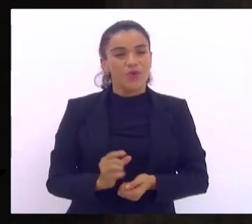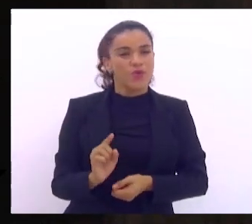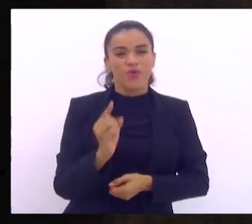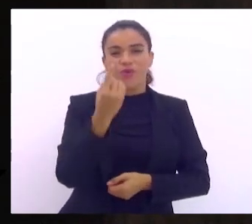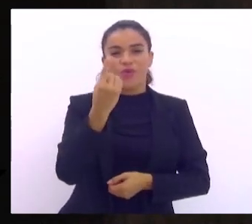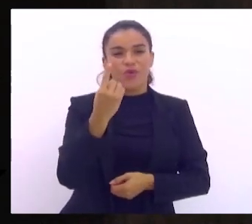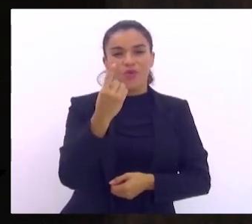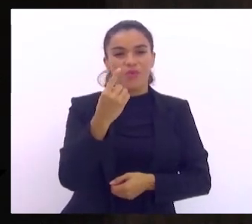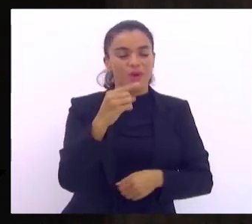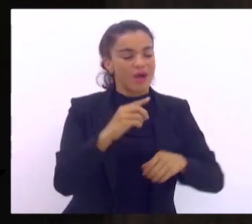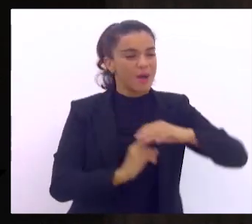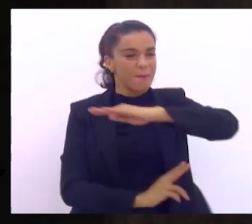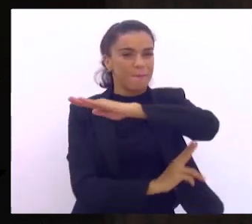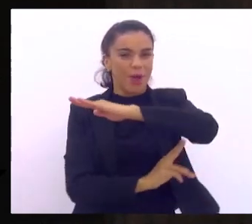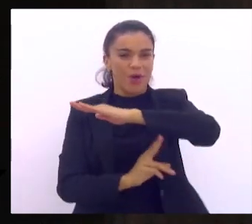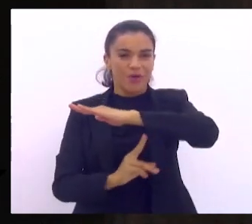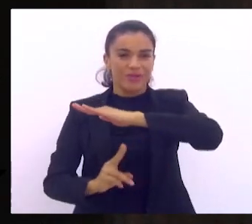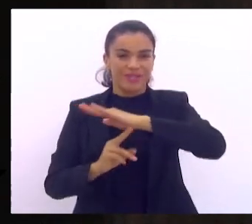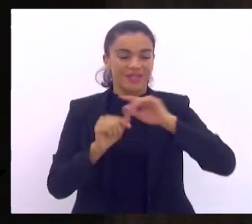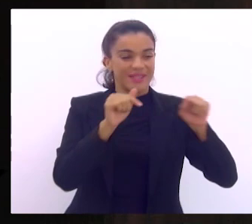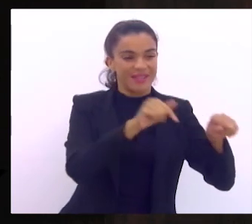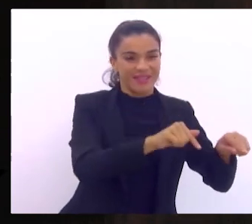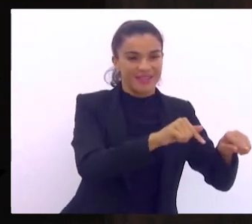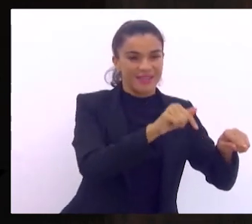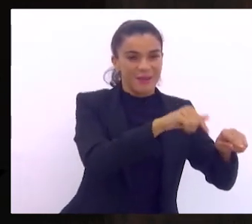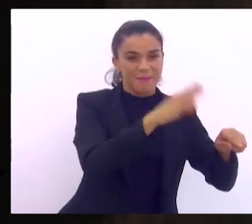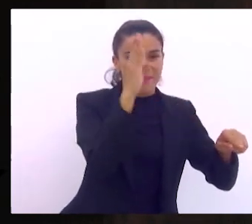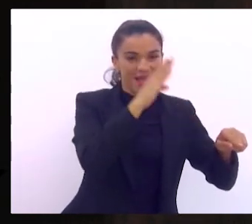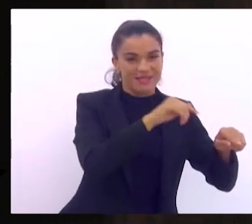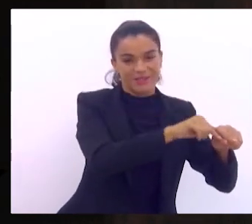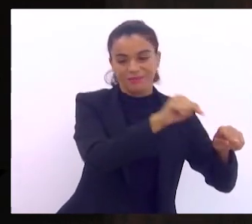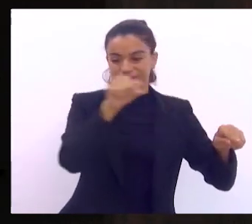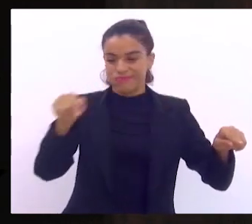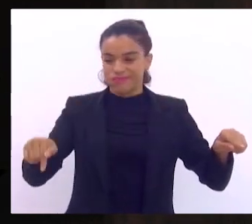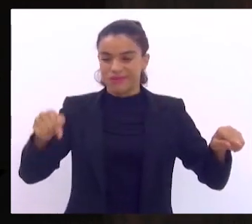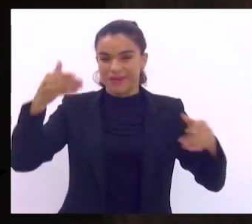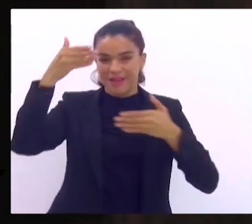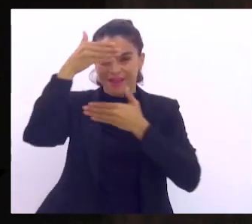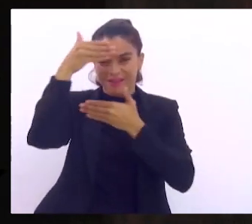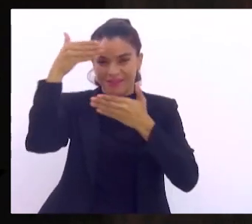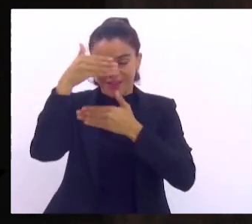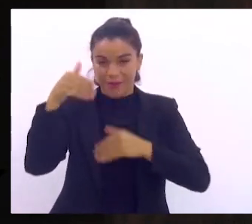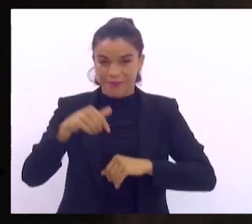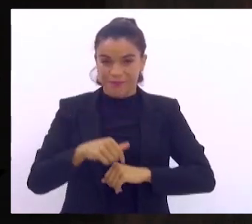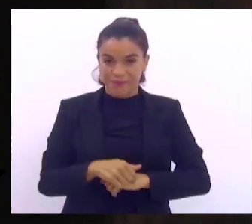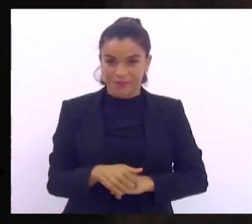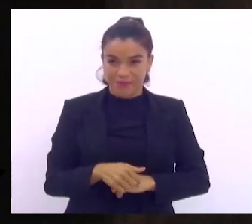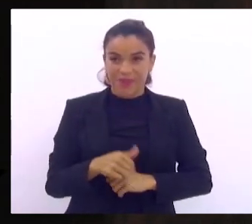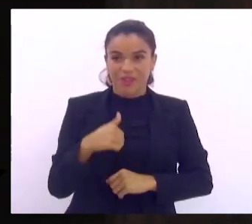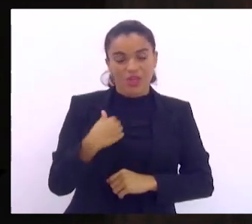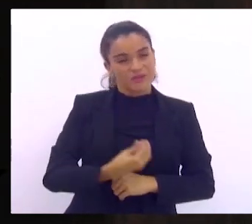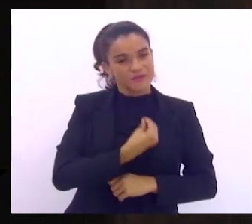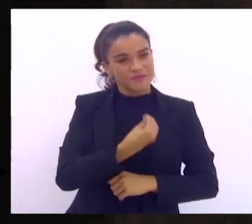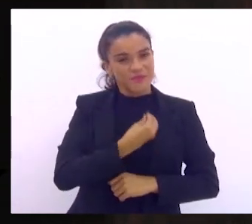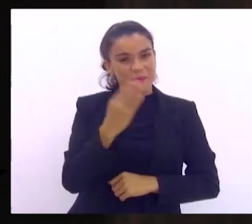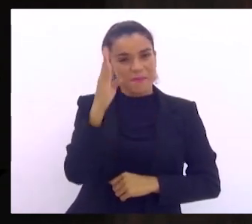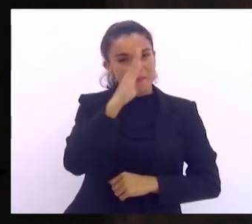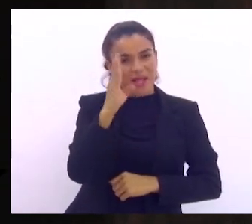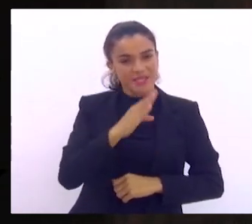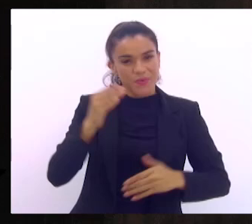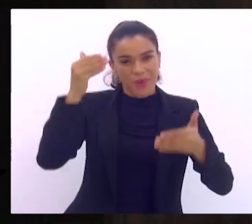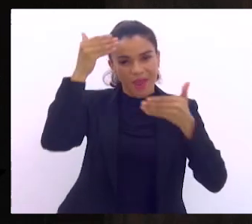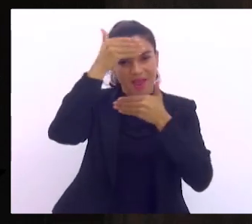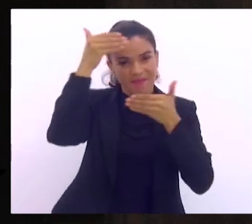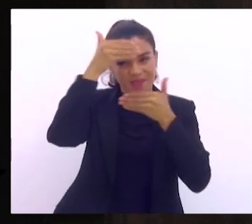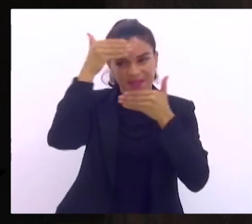entre um Brasil afegão e um Brasil suíço. Vivemos um Brasil afegão. É a mais pura